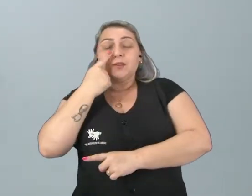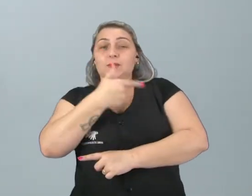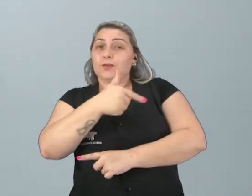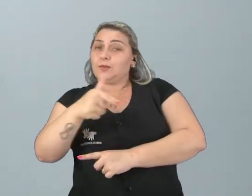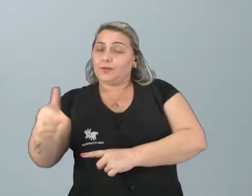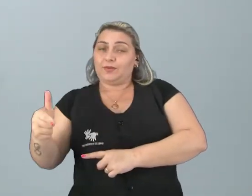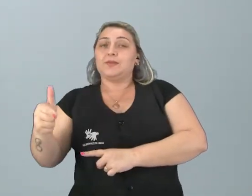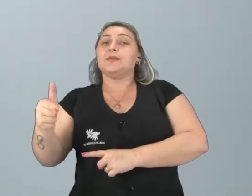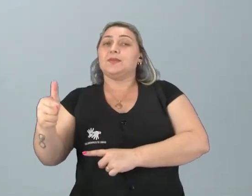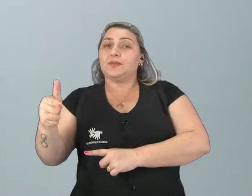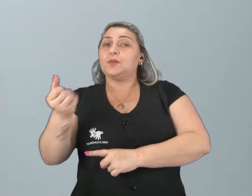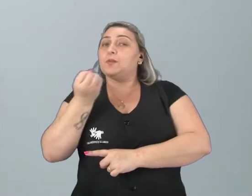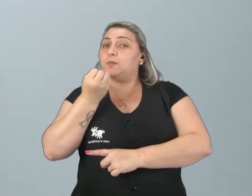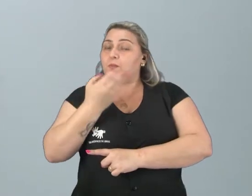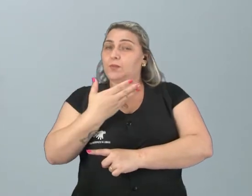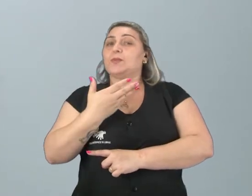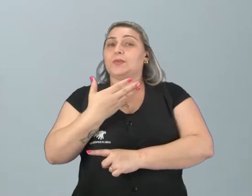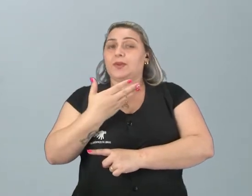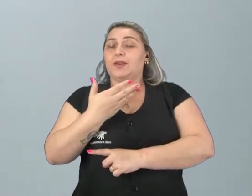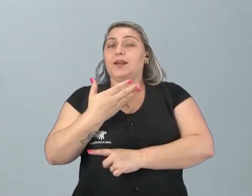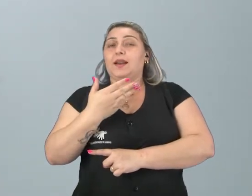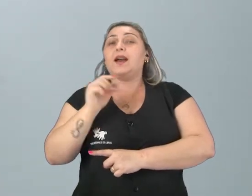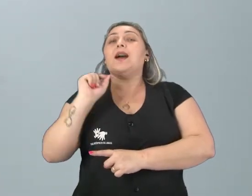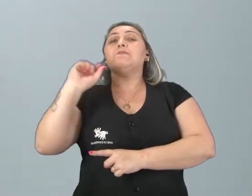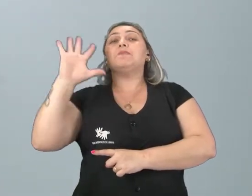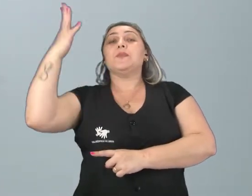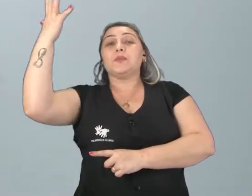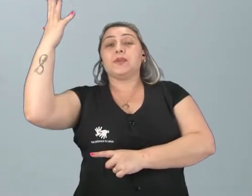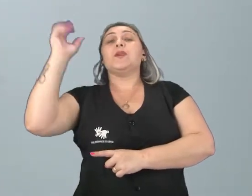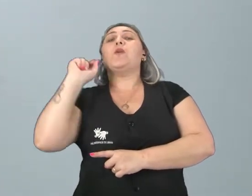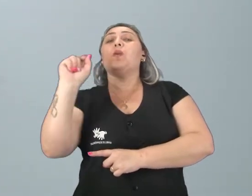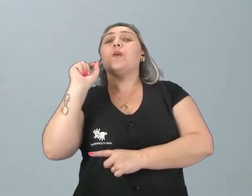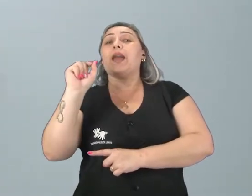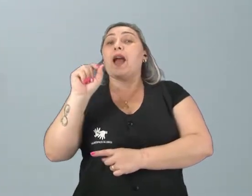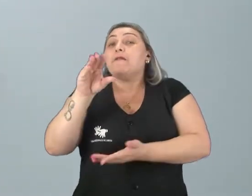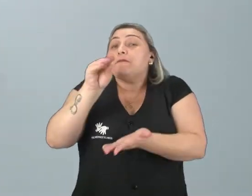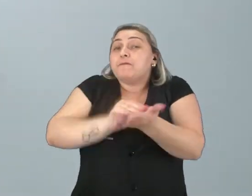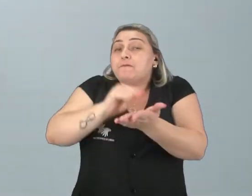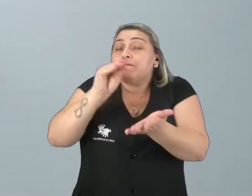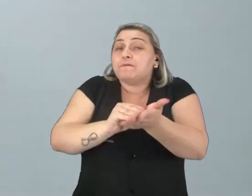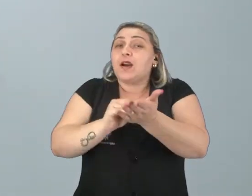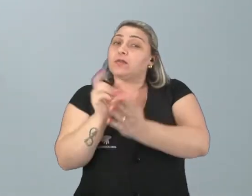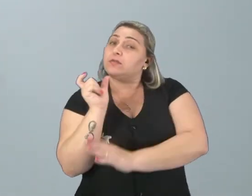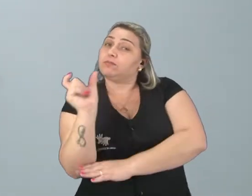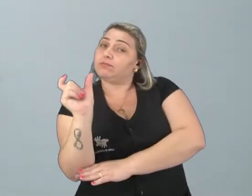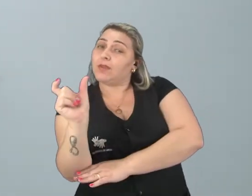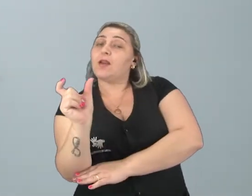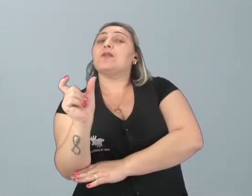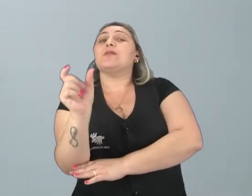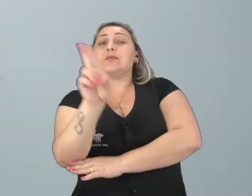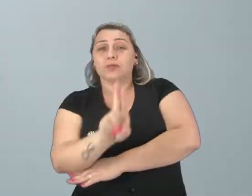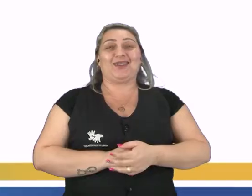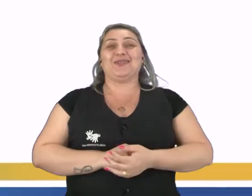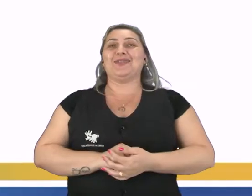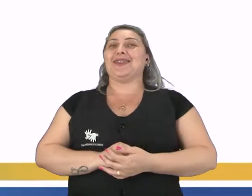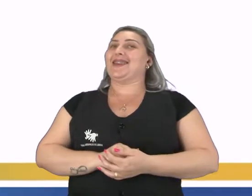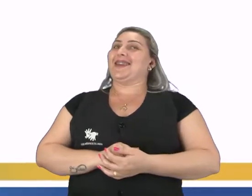teve muito sucesso. Acabou que ele cometeu vício de linguagem. E o que são os vícios de